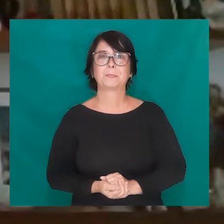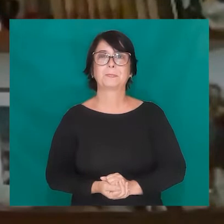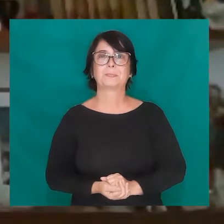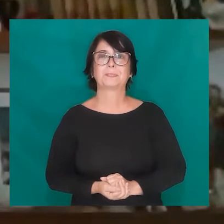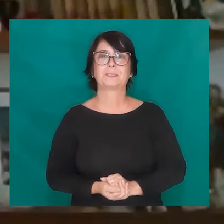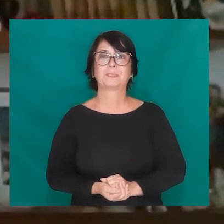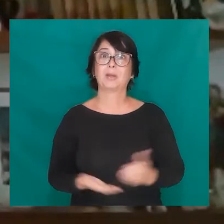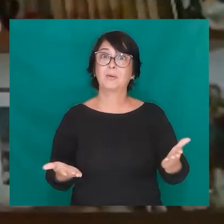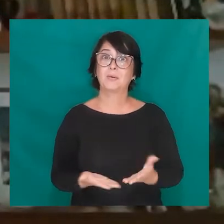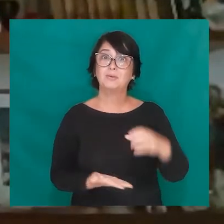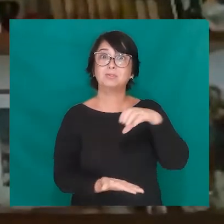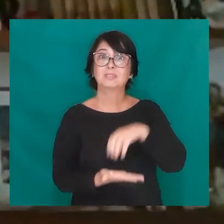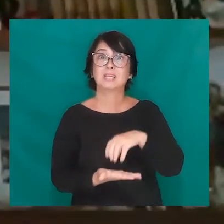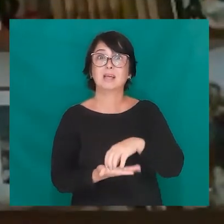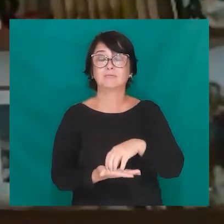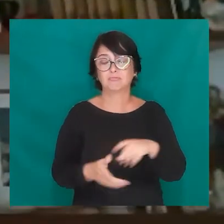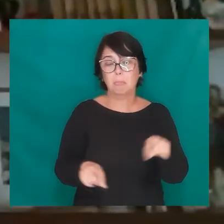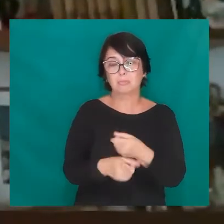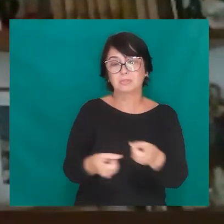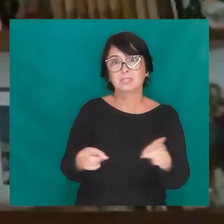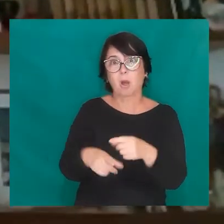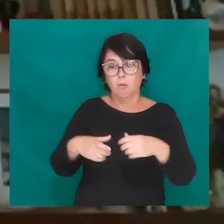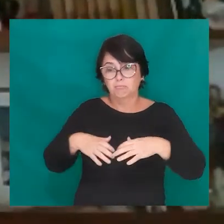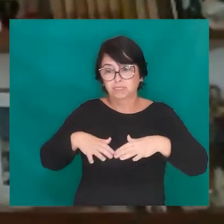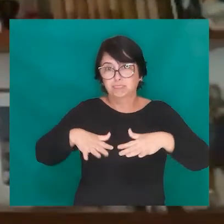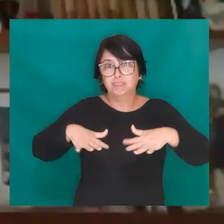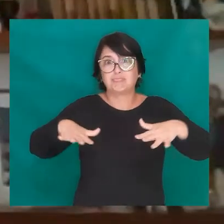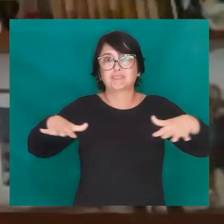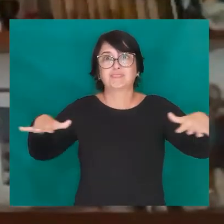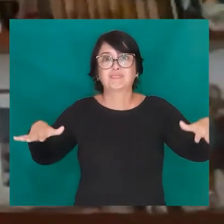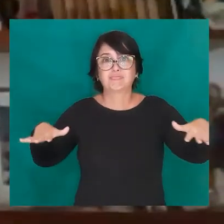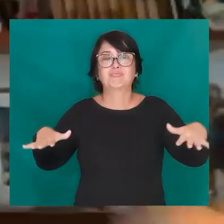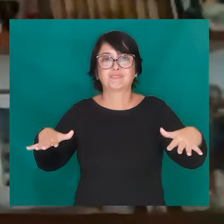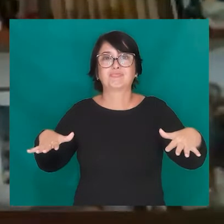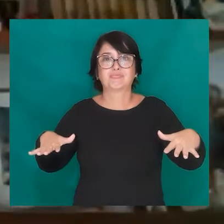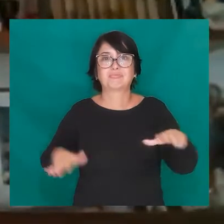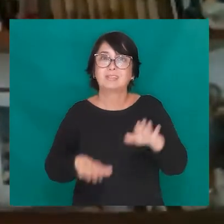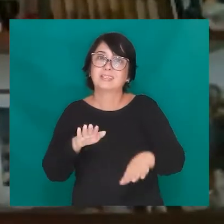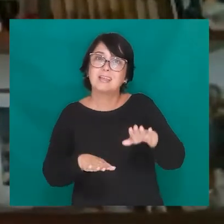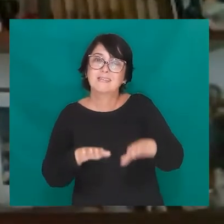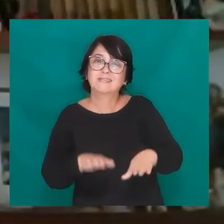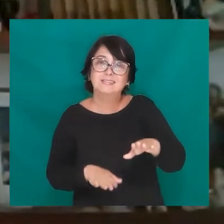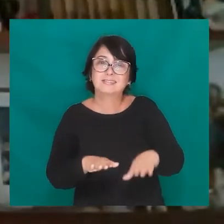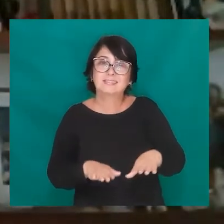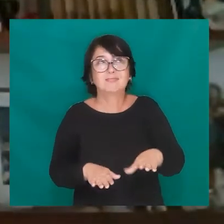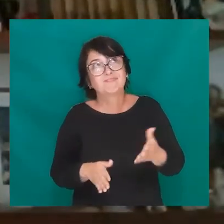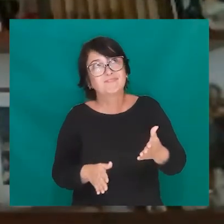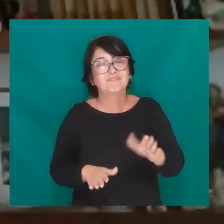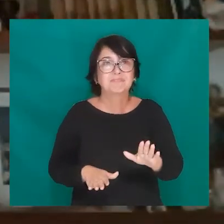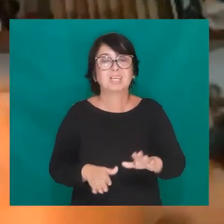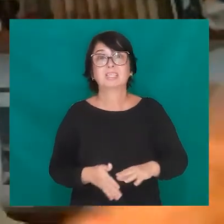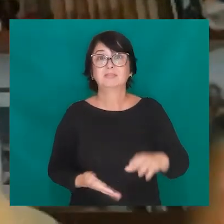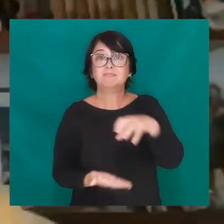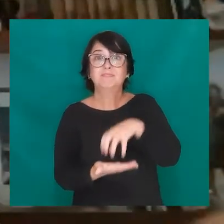Hoje, o Centro Musical Antônio Adolfo tem uma abrangência enorme, tem algumas... não sei se eu posso dizer filiais,